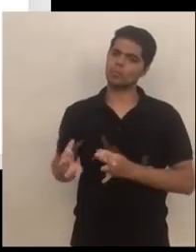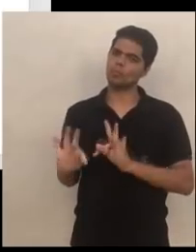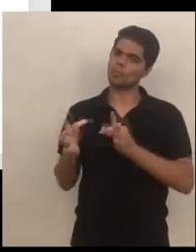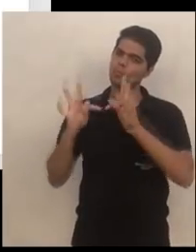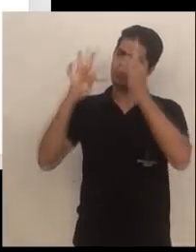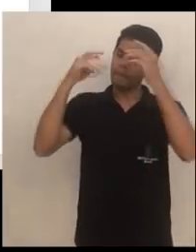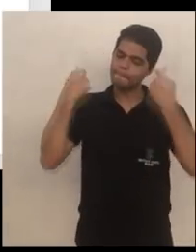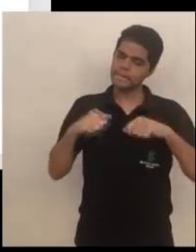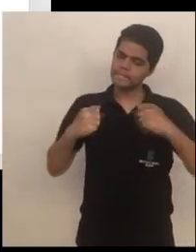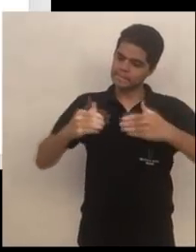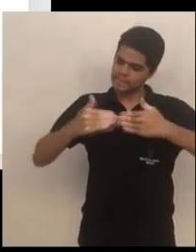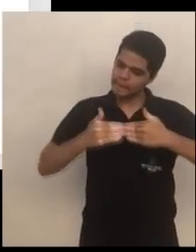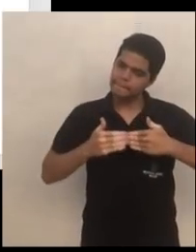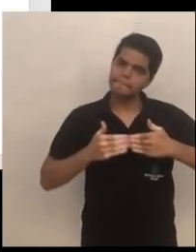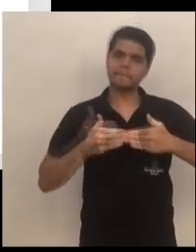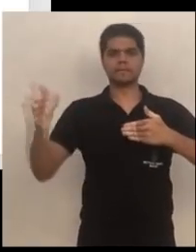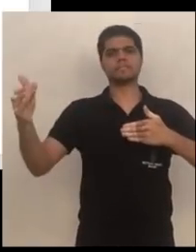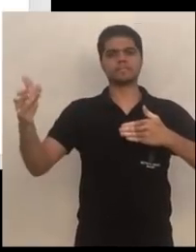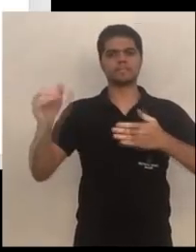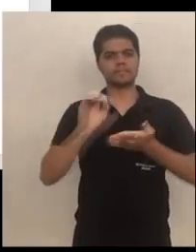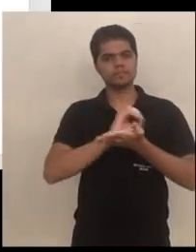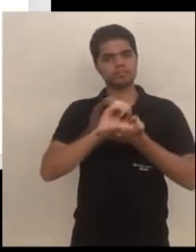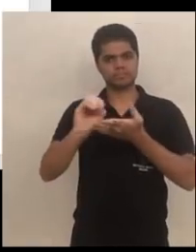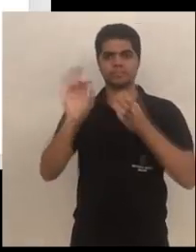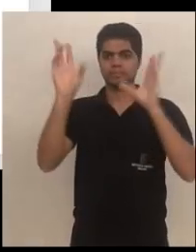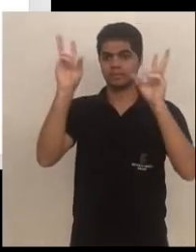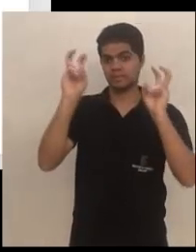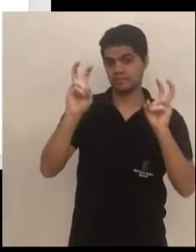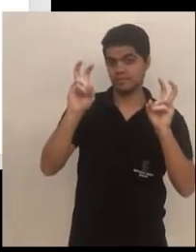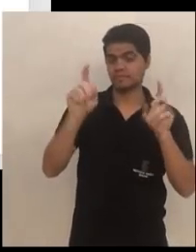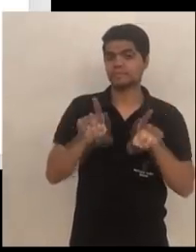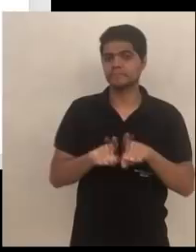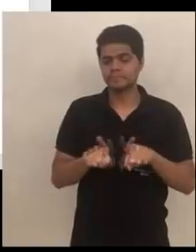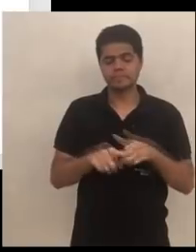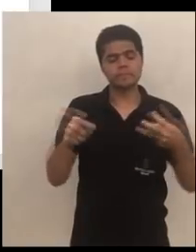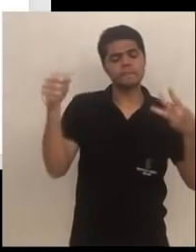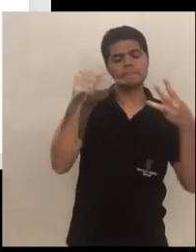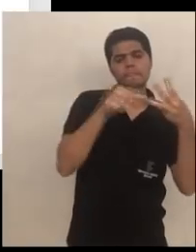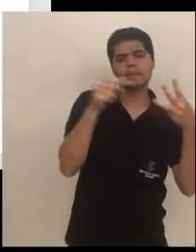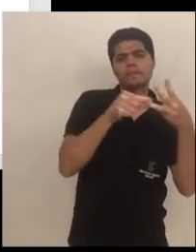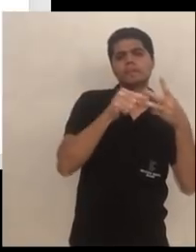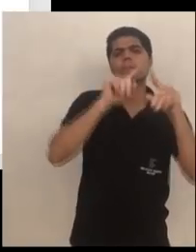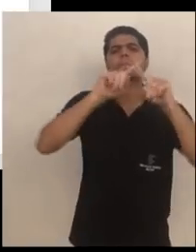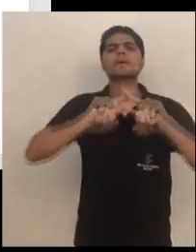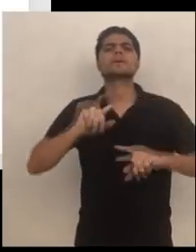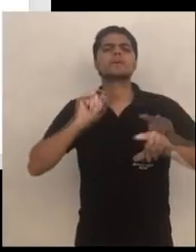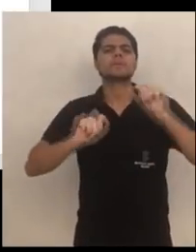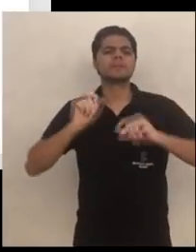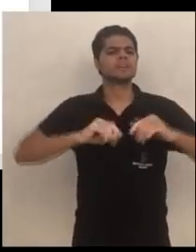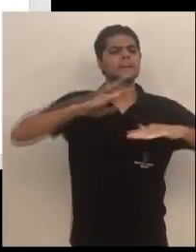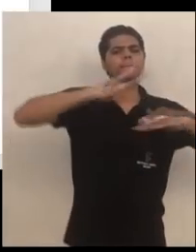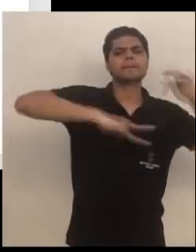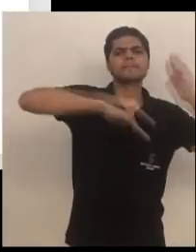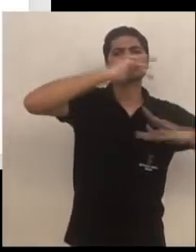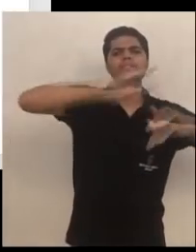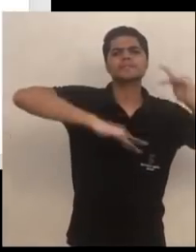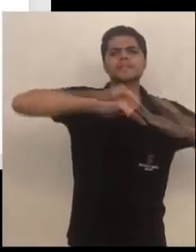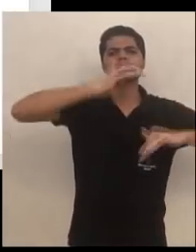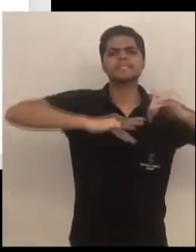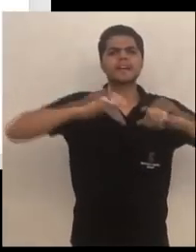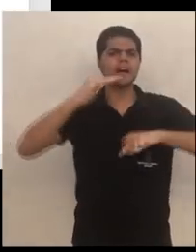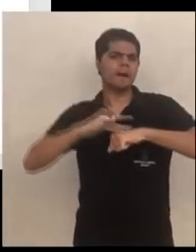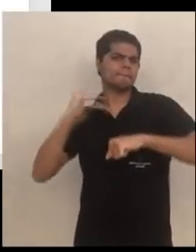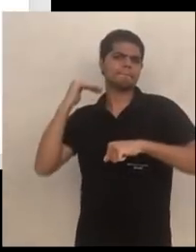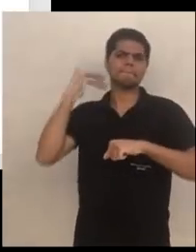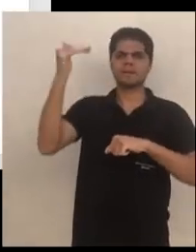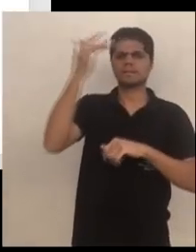segmento orgânico. O terceiro ponto é ampliar o quantitativo de técnicos especializados, certo? Então a gente precisa ainda viabilizar